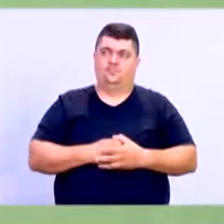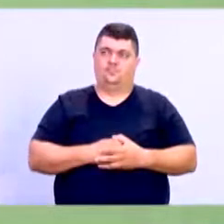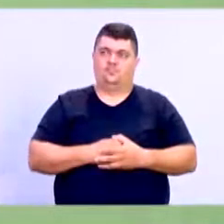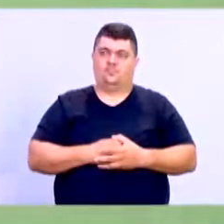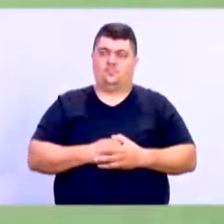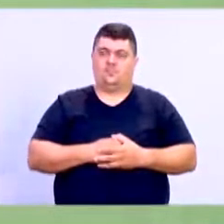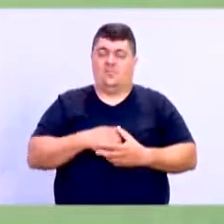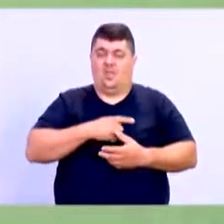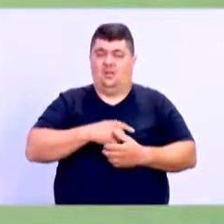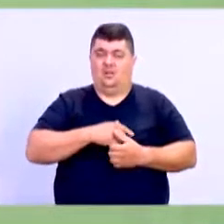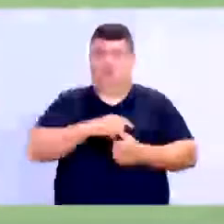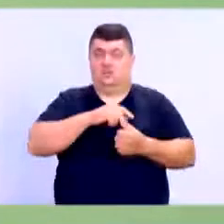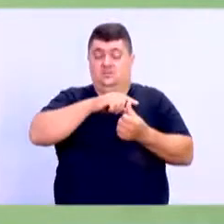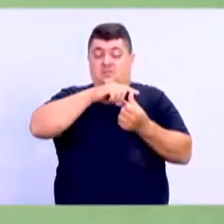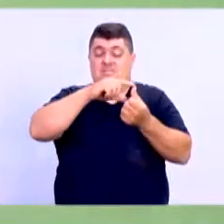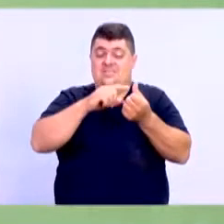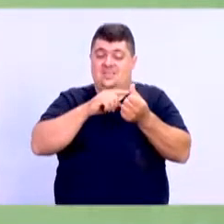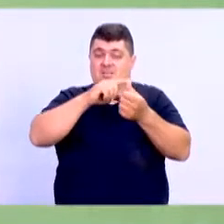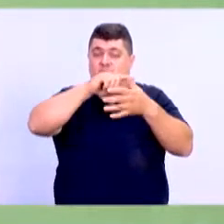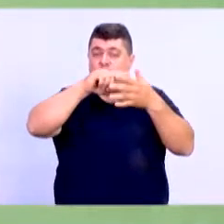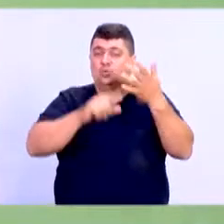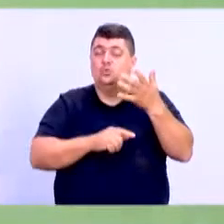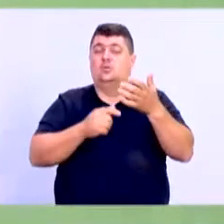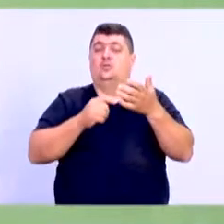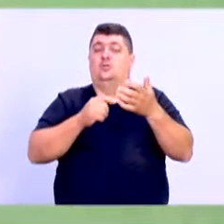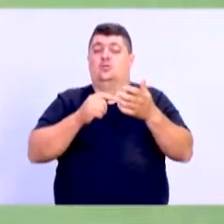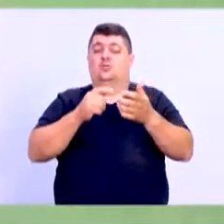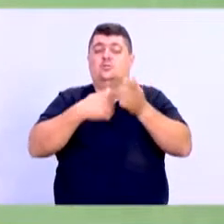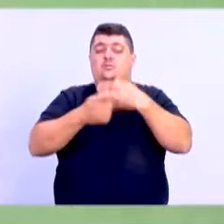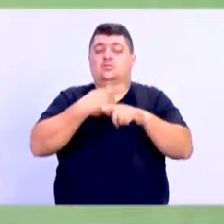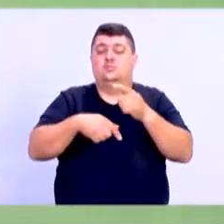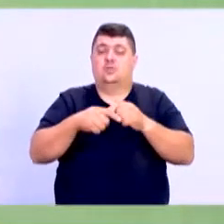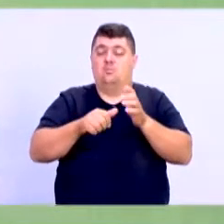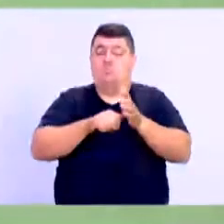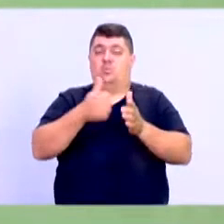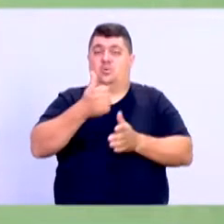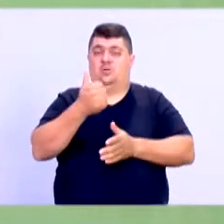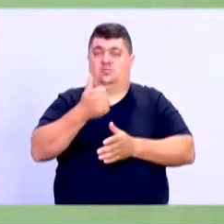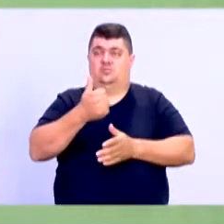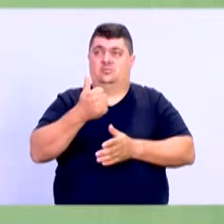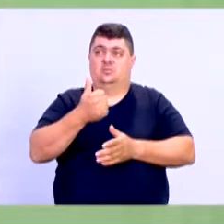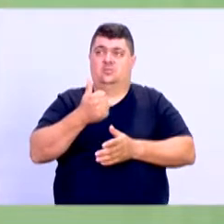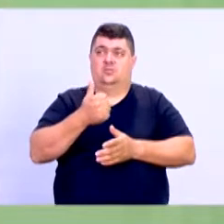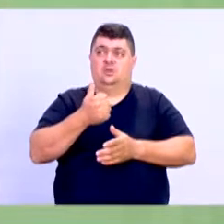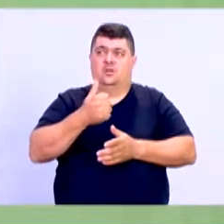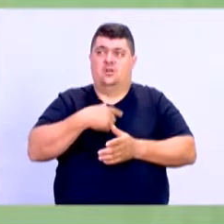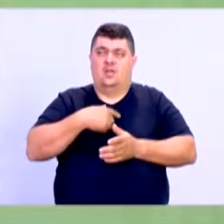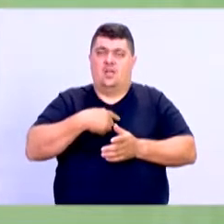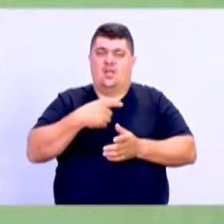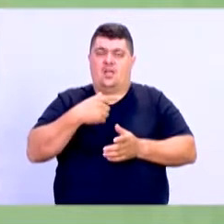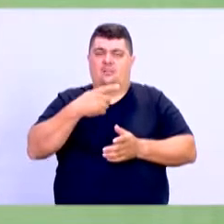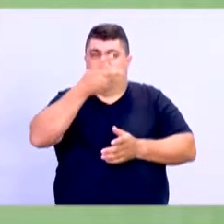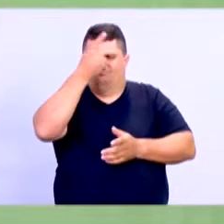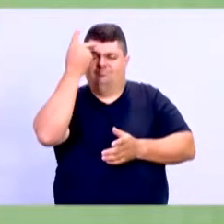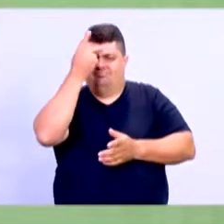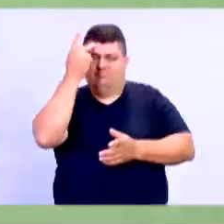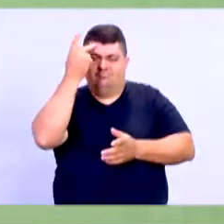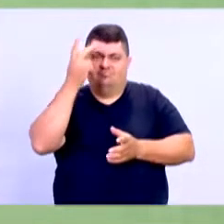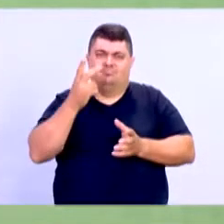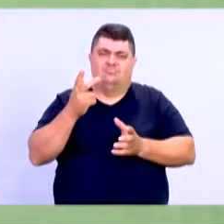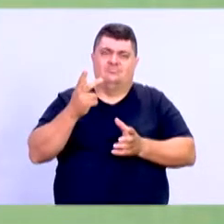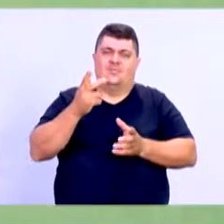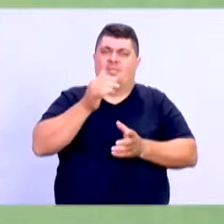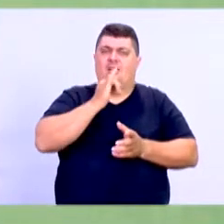Os 6 processos básicos da gestão de pessoas. Primeiro, processos de agregar pessoas